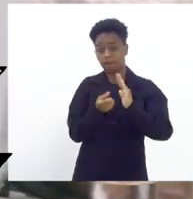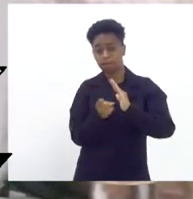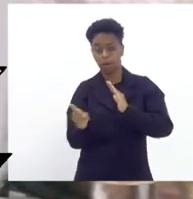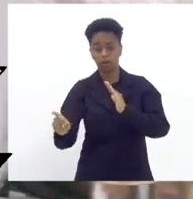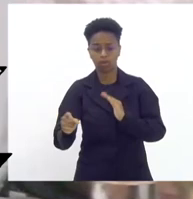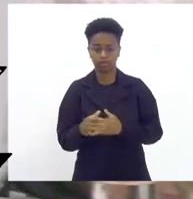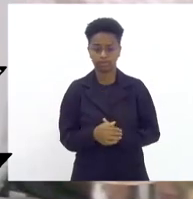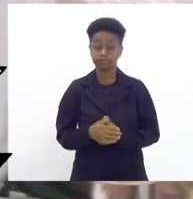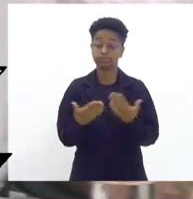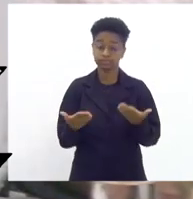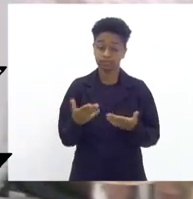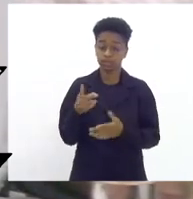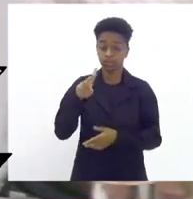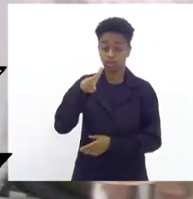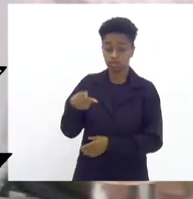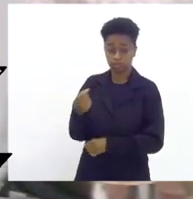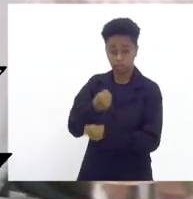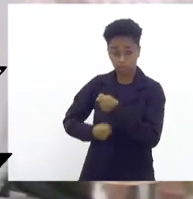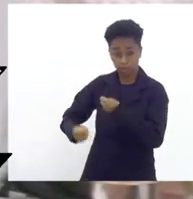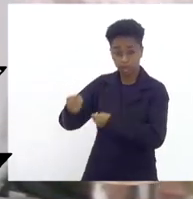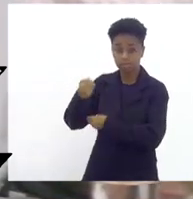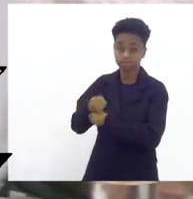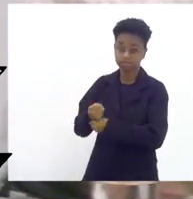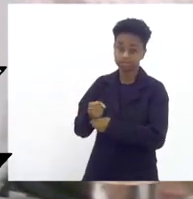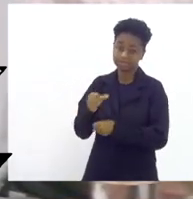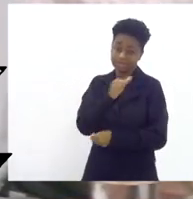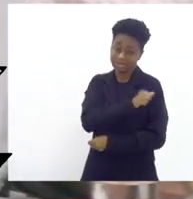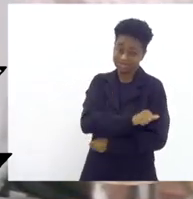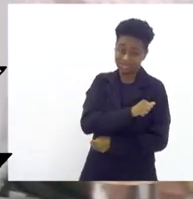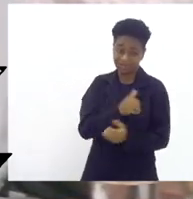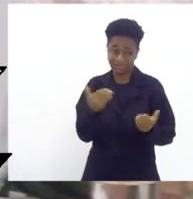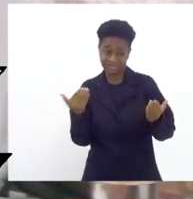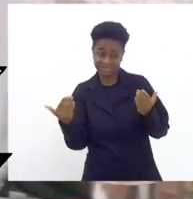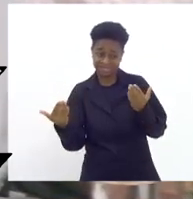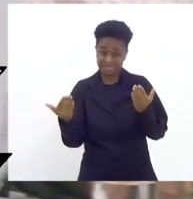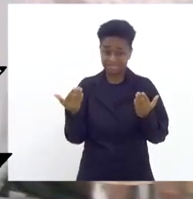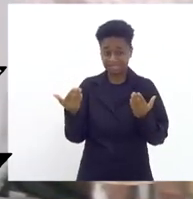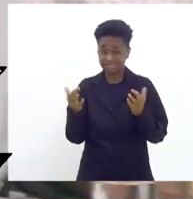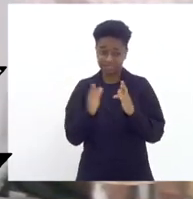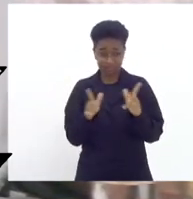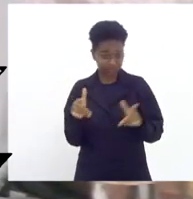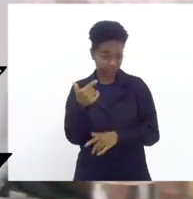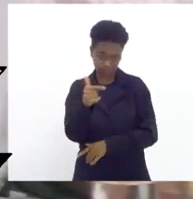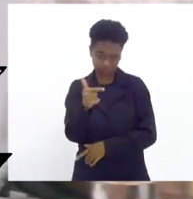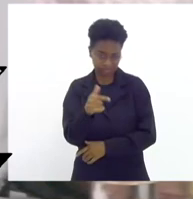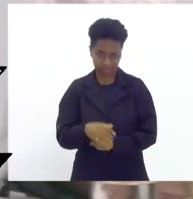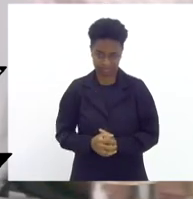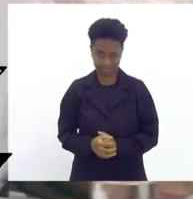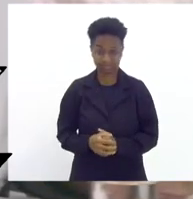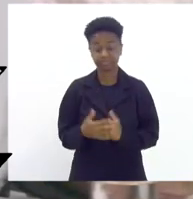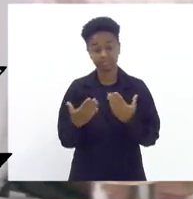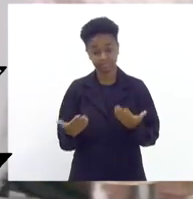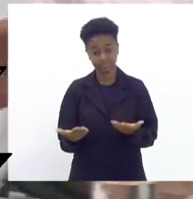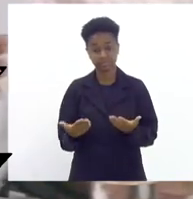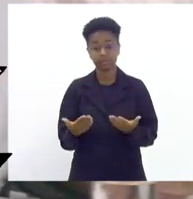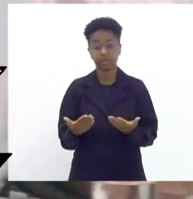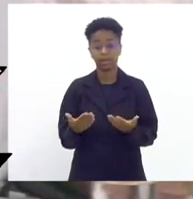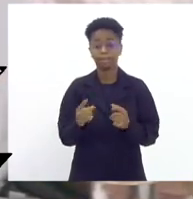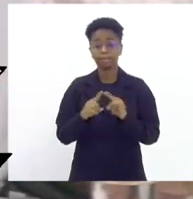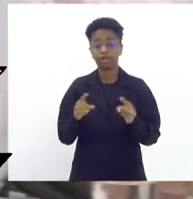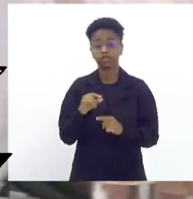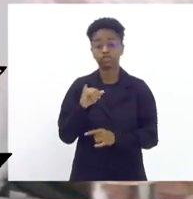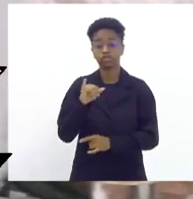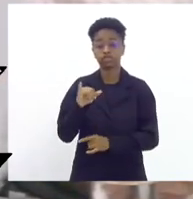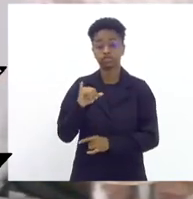seja dois mil anos atrás em Rio de Janeiro não tem tanta diferença assim mas diante daquilo José